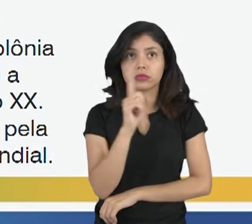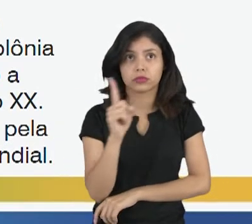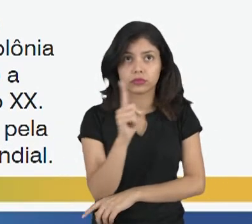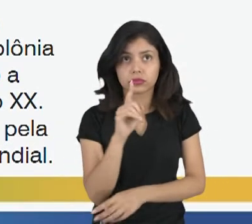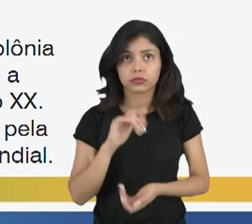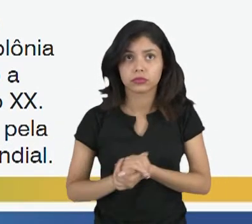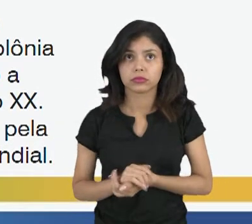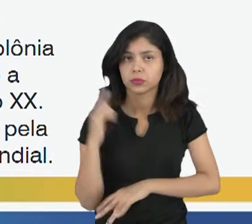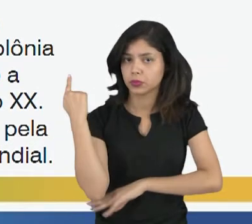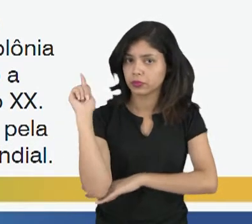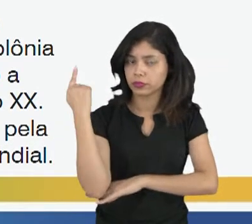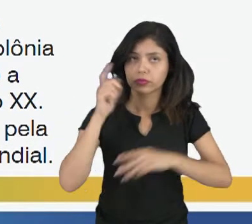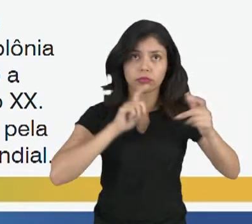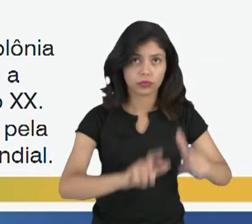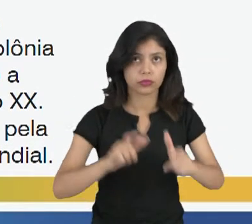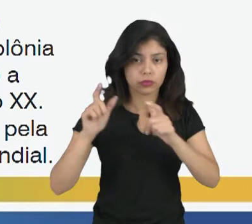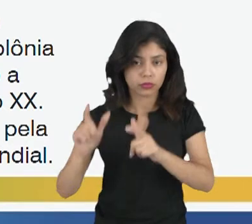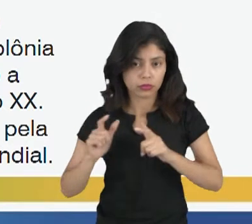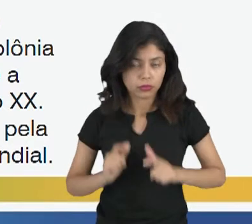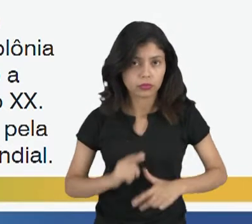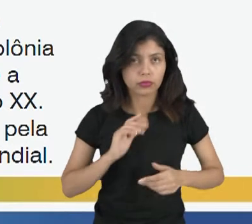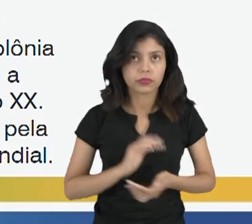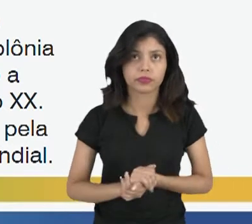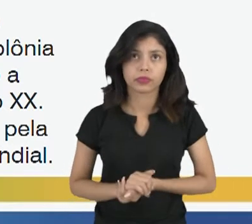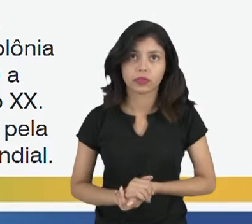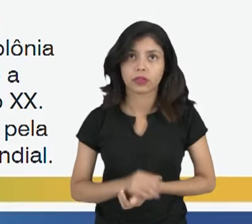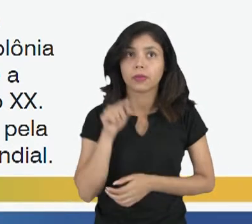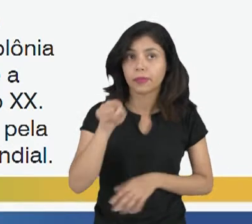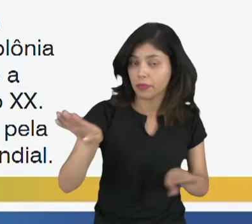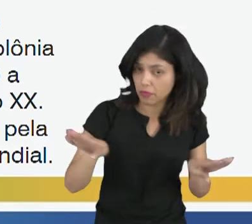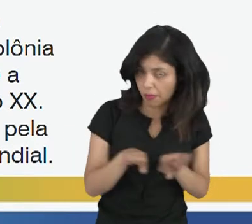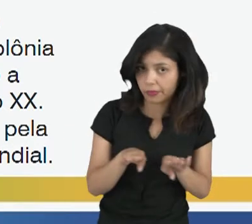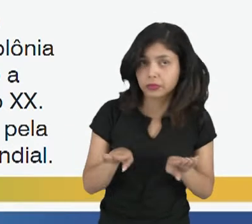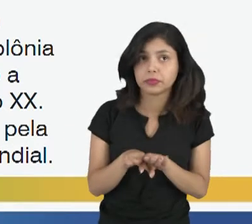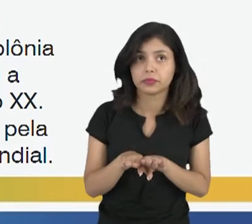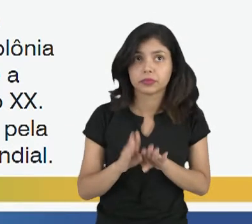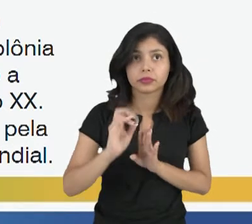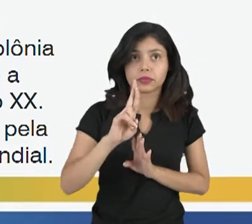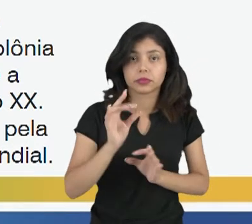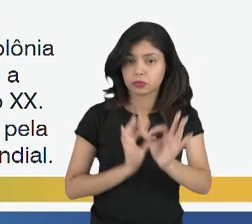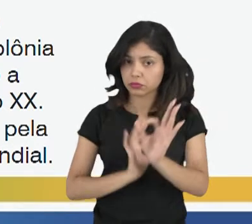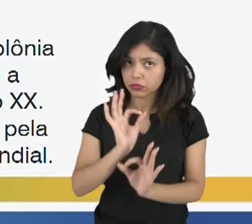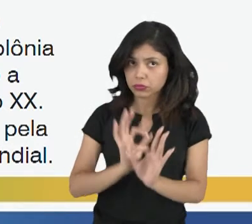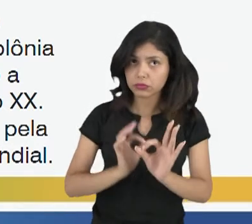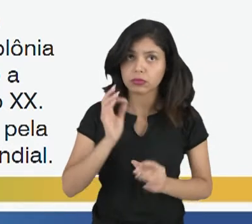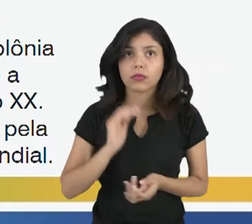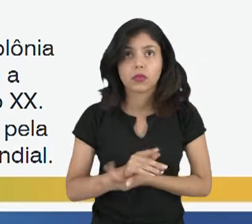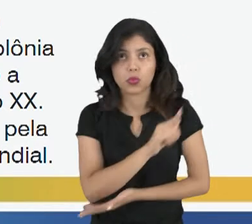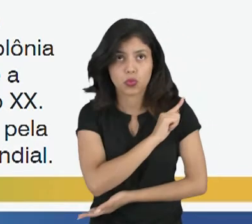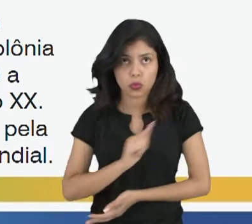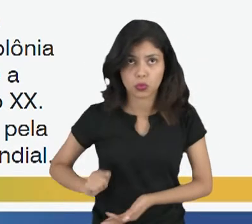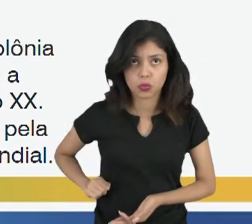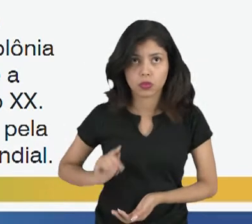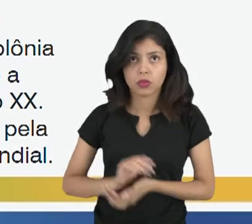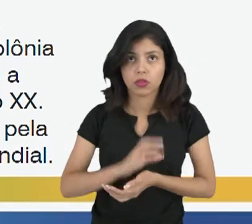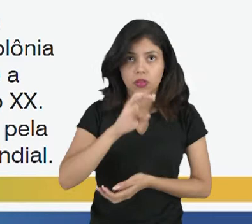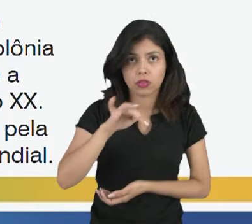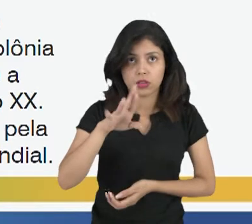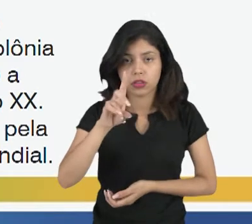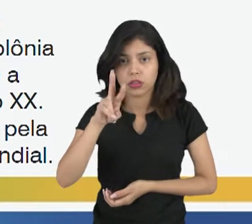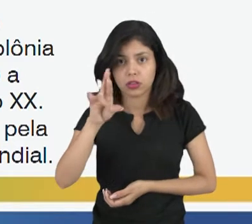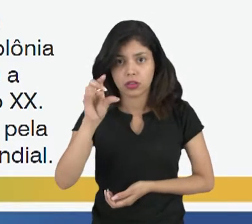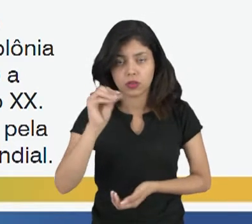ou não na situação geográfica local ele também orienta a atuação dos governos no